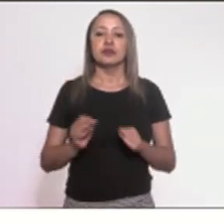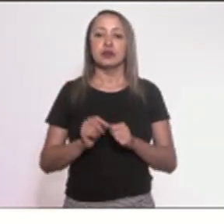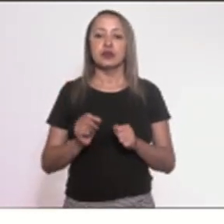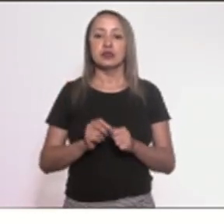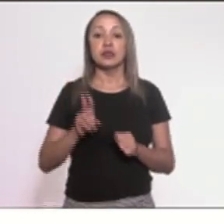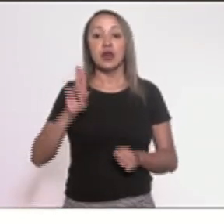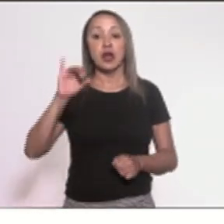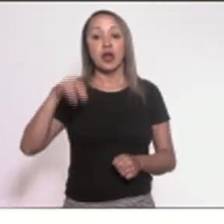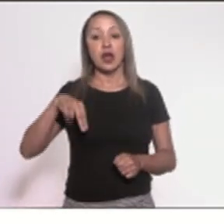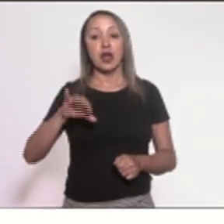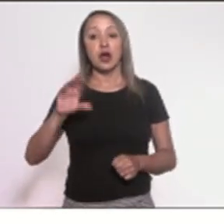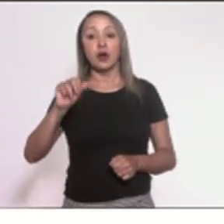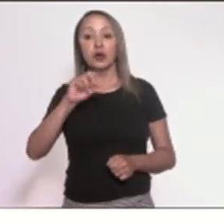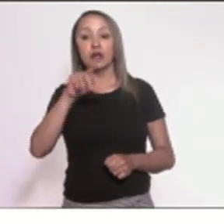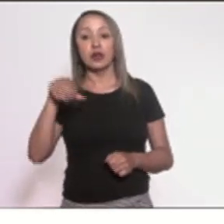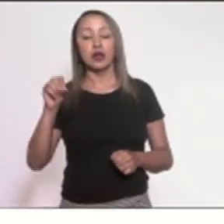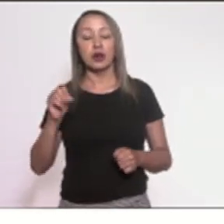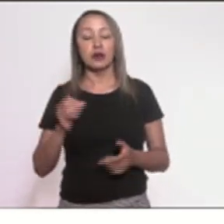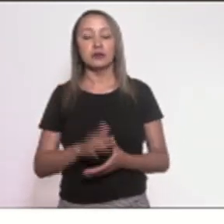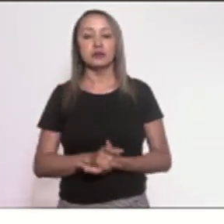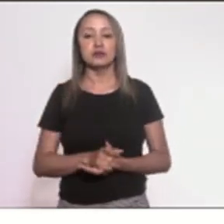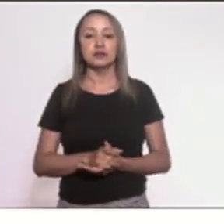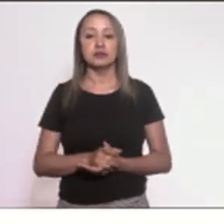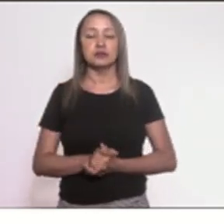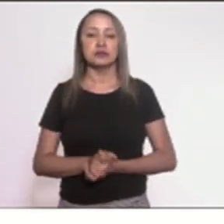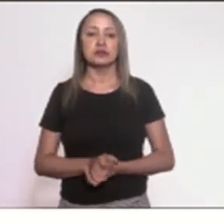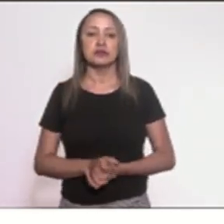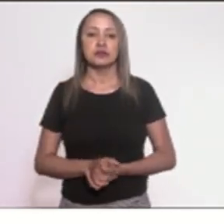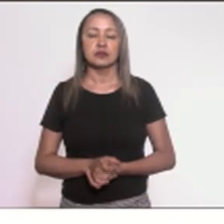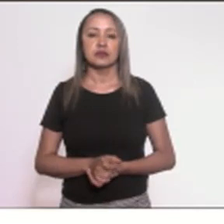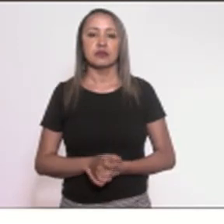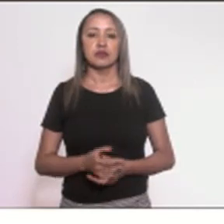uma parcela delas eram